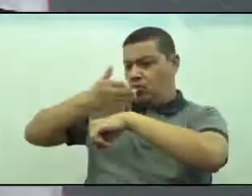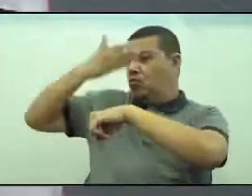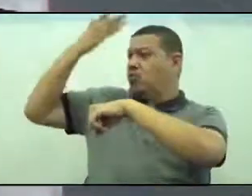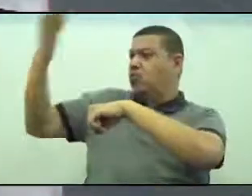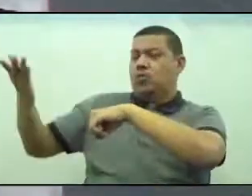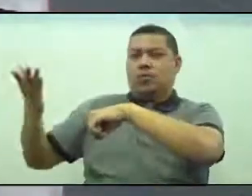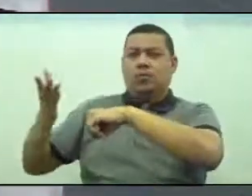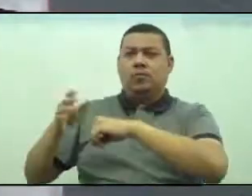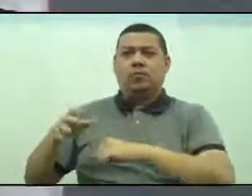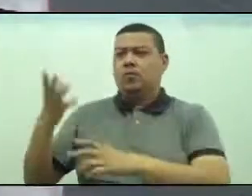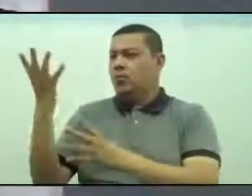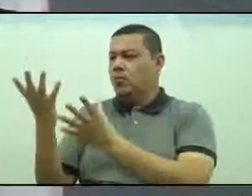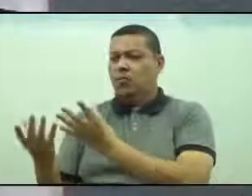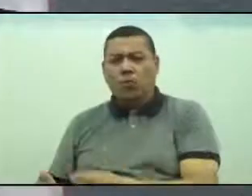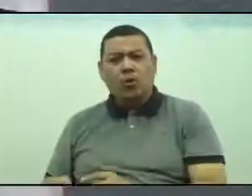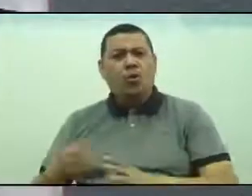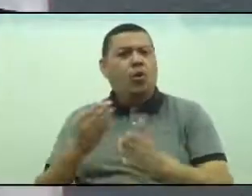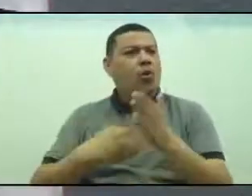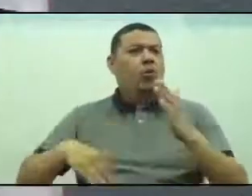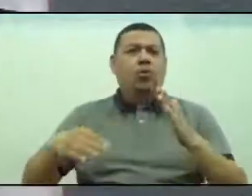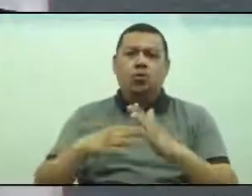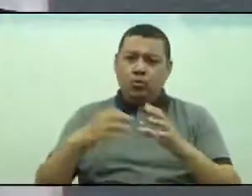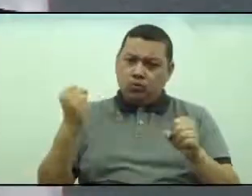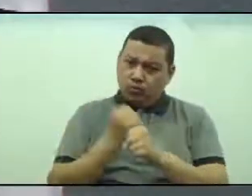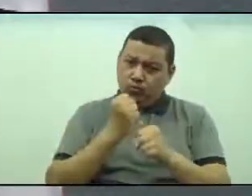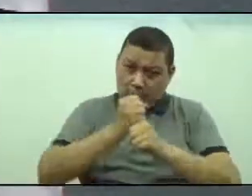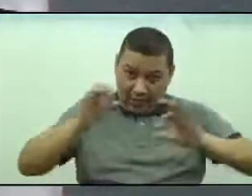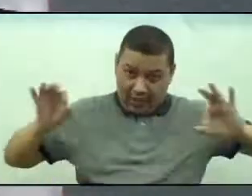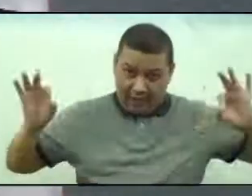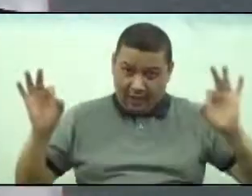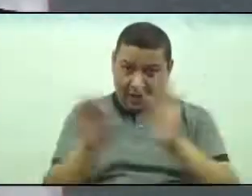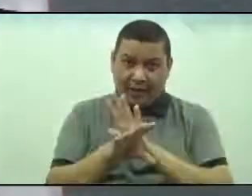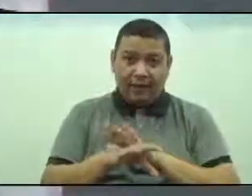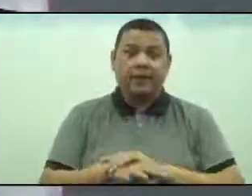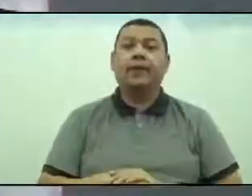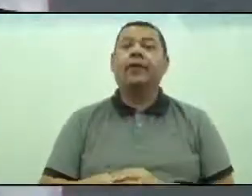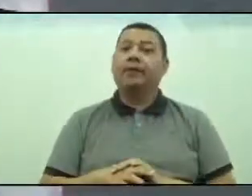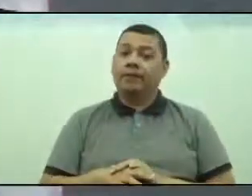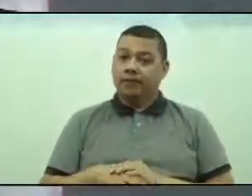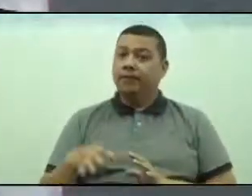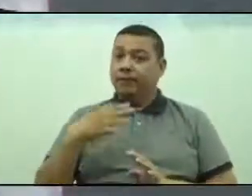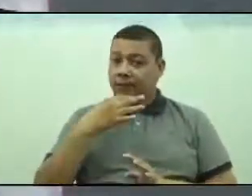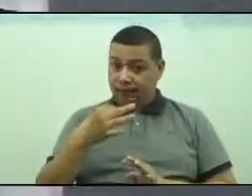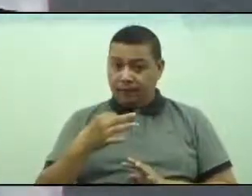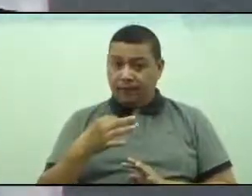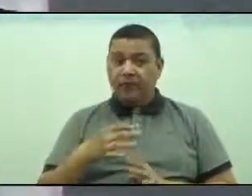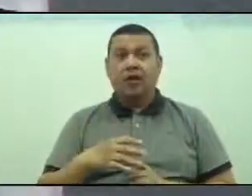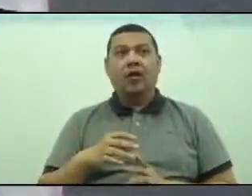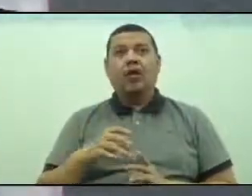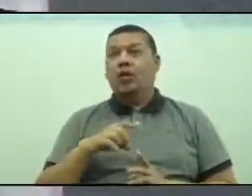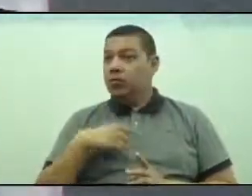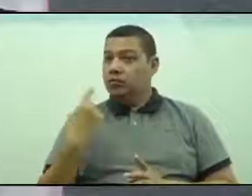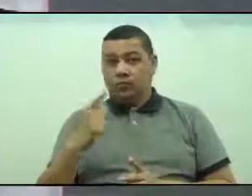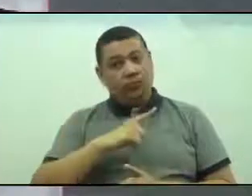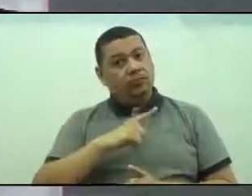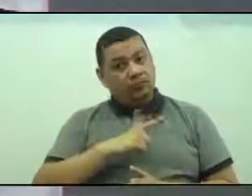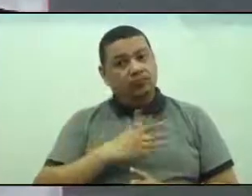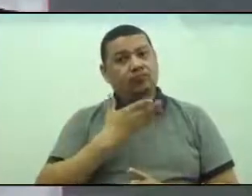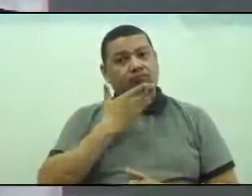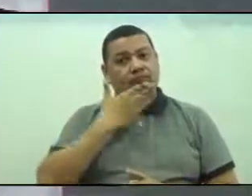estiver reformado e pronto, acredito eu que nós teremos uma demanda melhor em